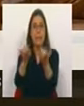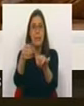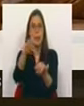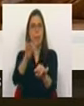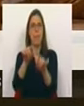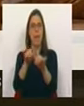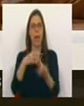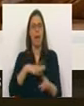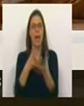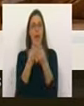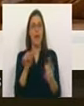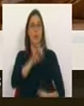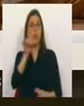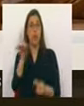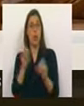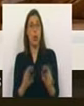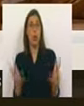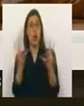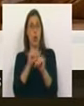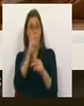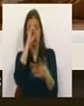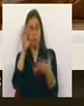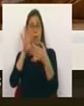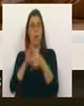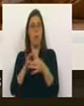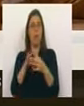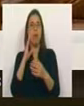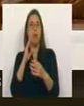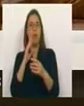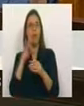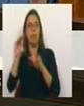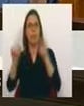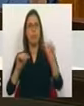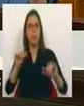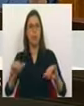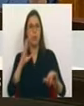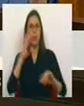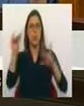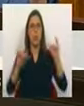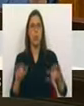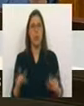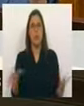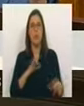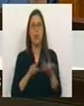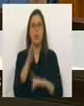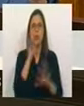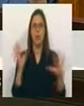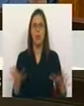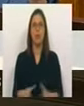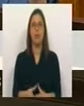PS quis resolver as questões novas ligadas ao alojamento local. Senhoras e senhores